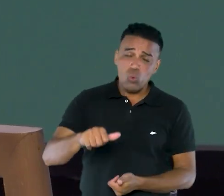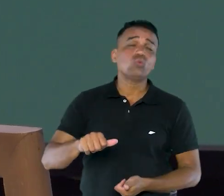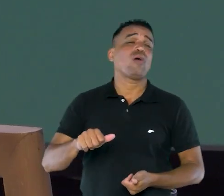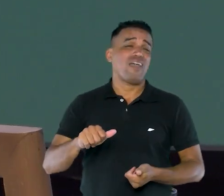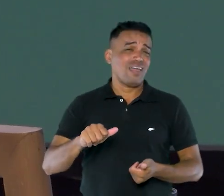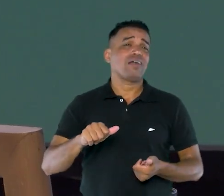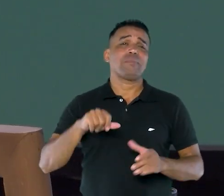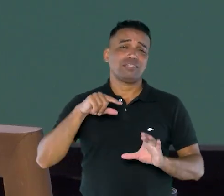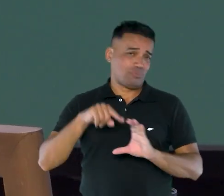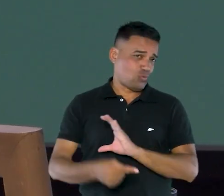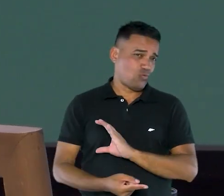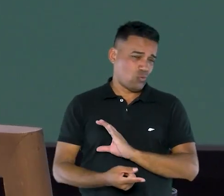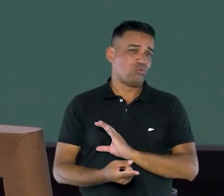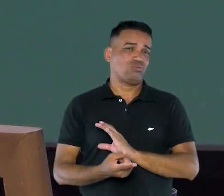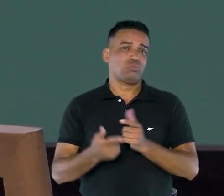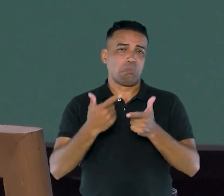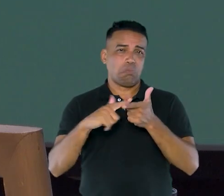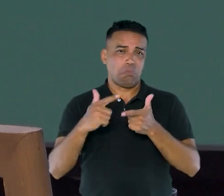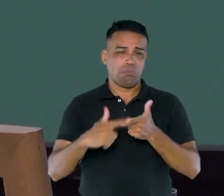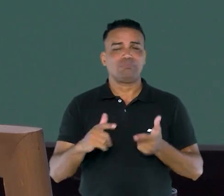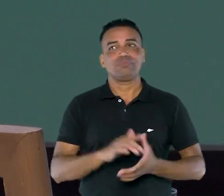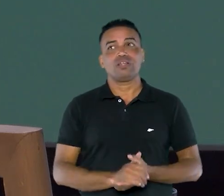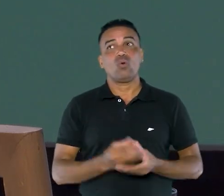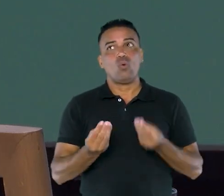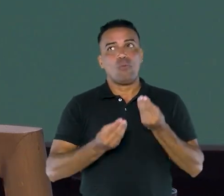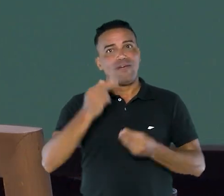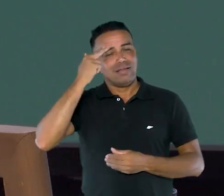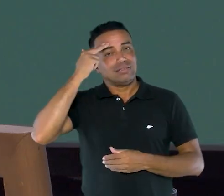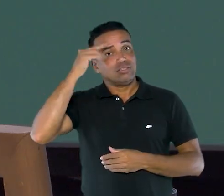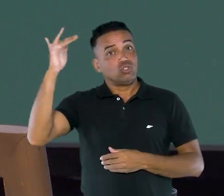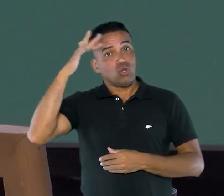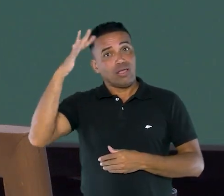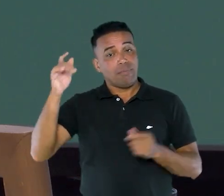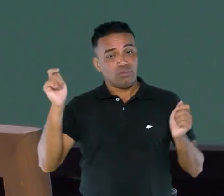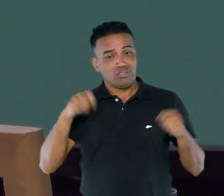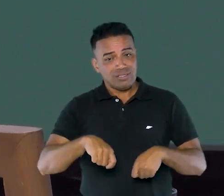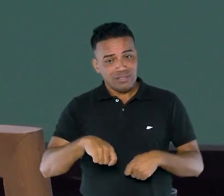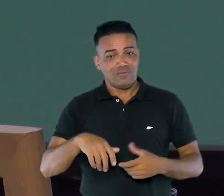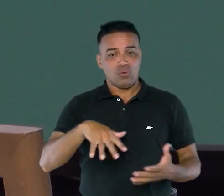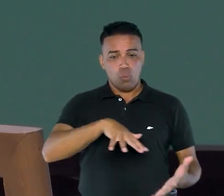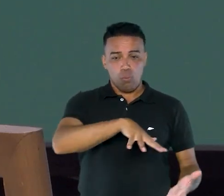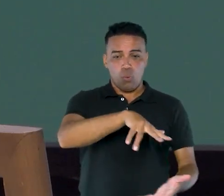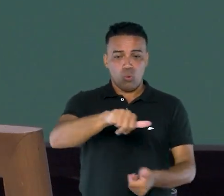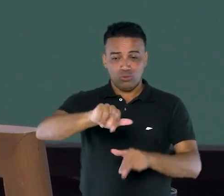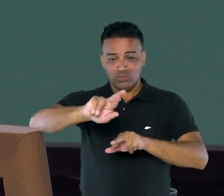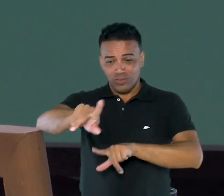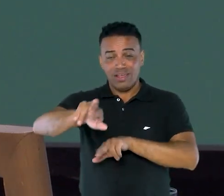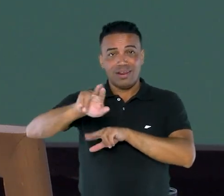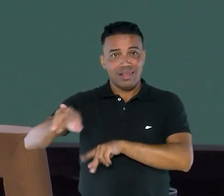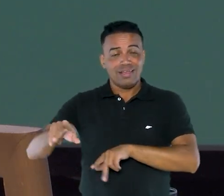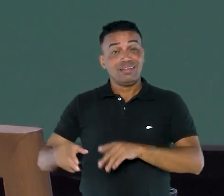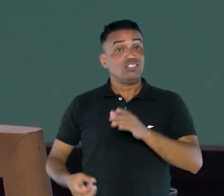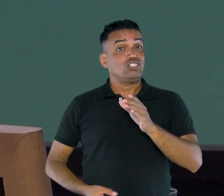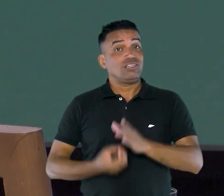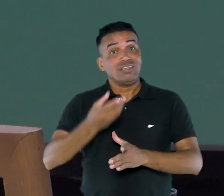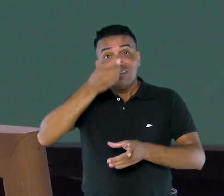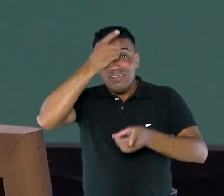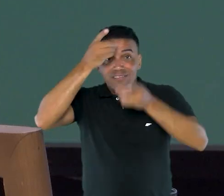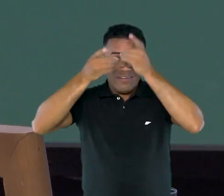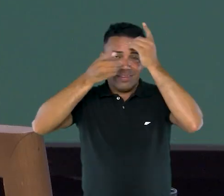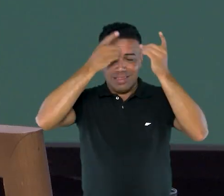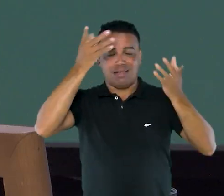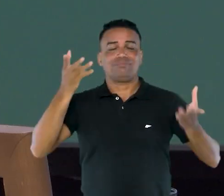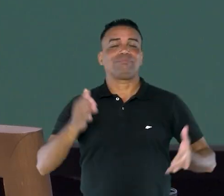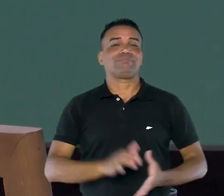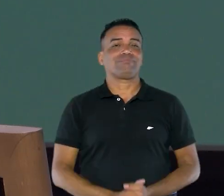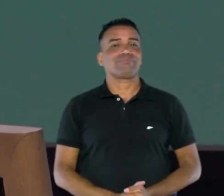isso. Então, como é que a gente vai sonhar mundos possíveis e inventar o que fazer? Aí eu já